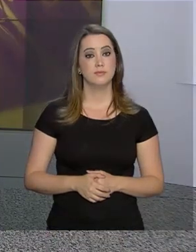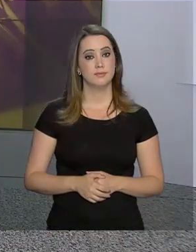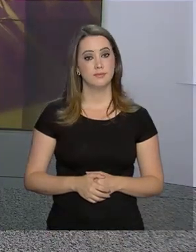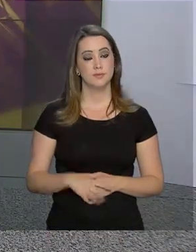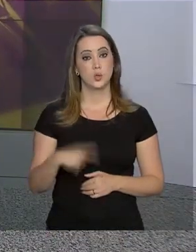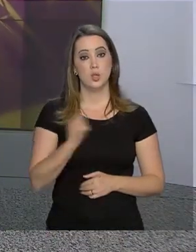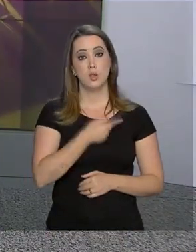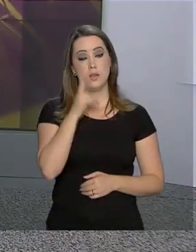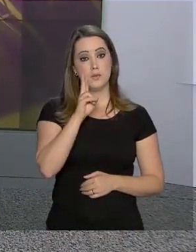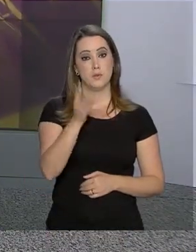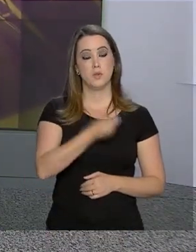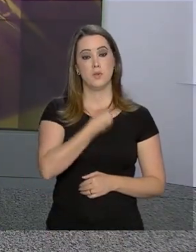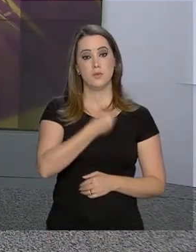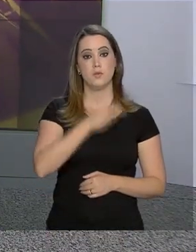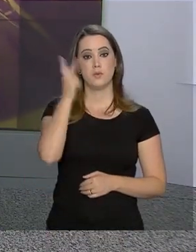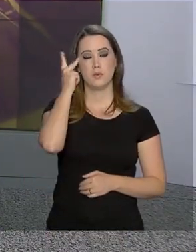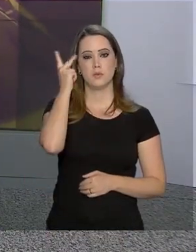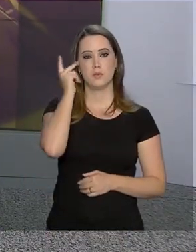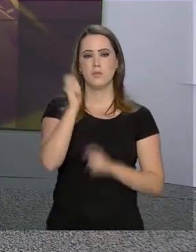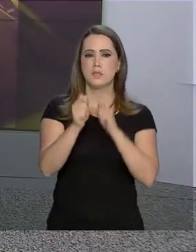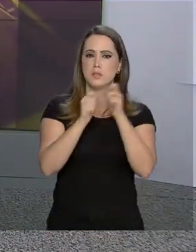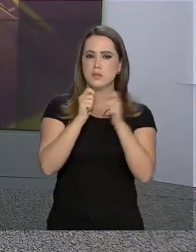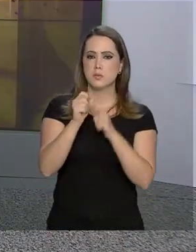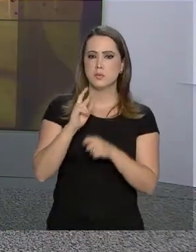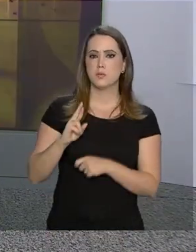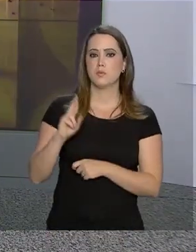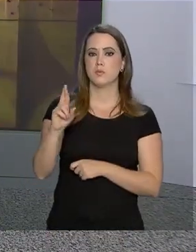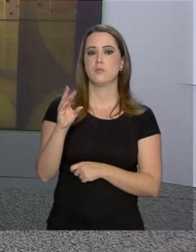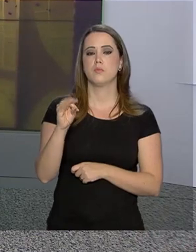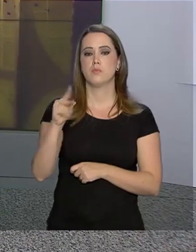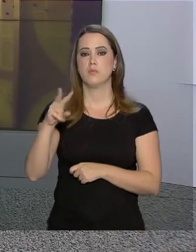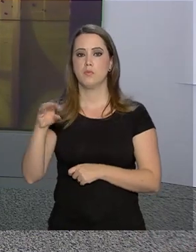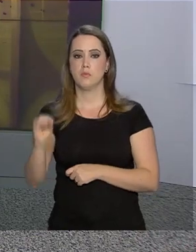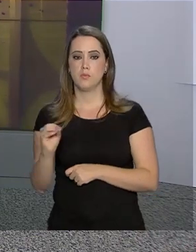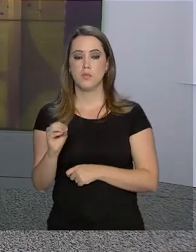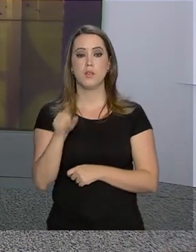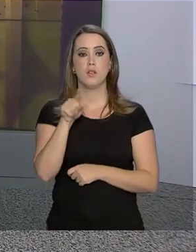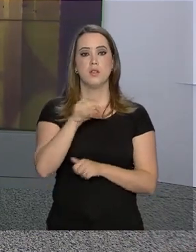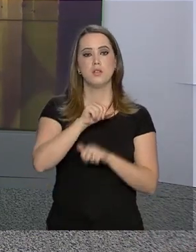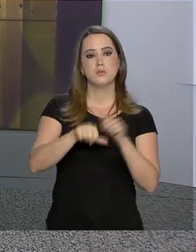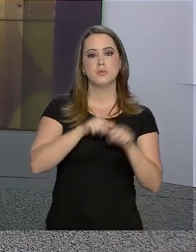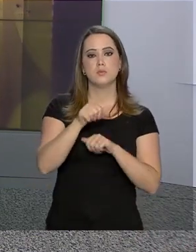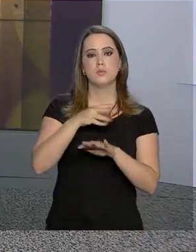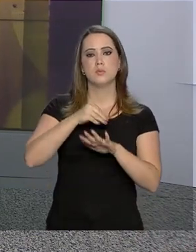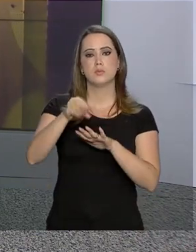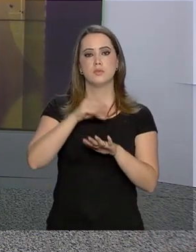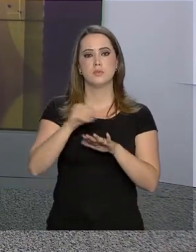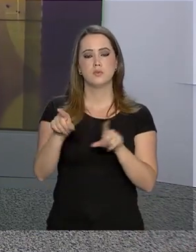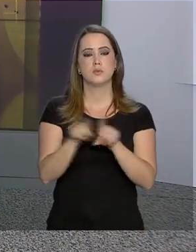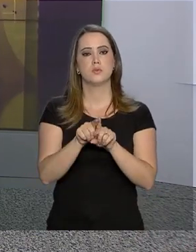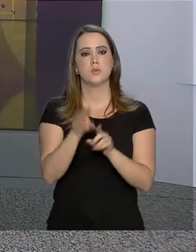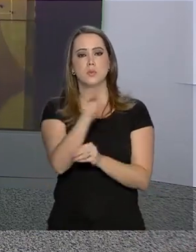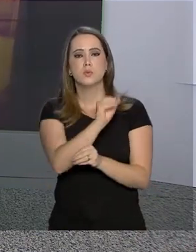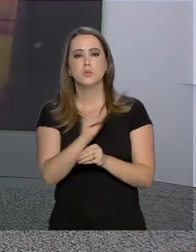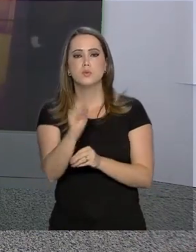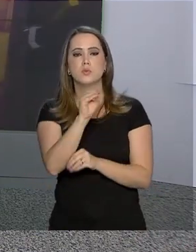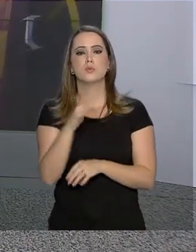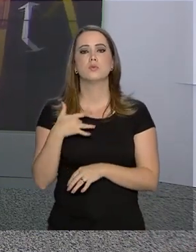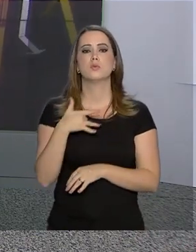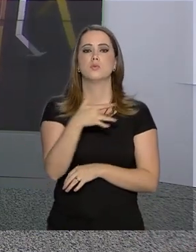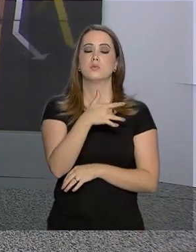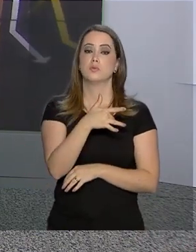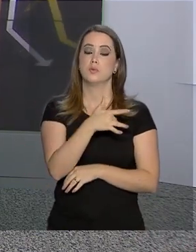nós acompanhamos ao vivo de São Paulo a entrevista do porta-voz Otávio Rego Barros ele atualizou as informações sobre a